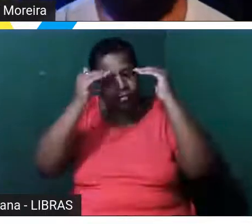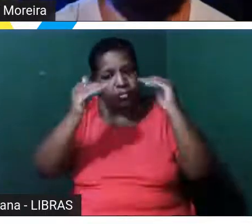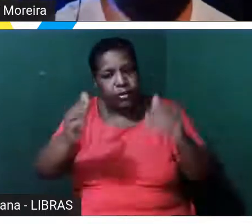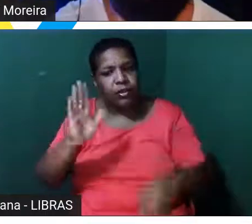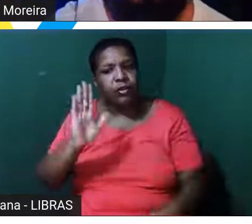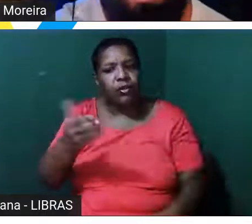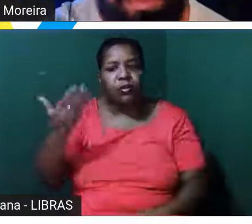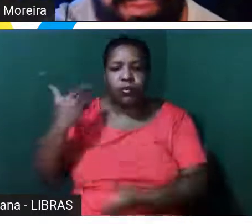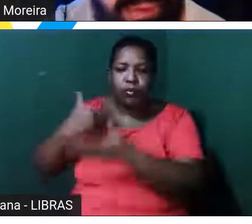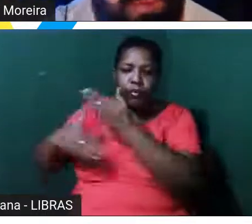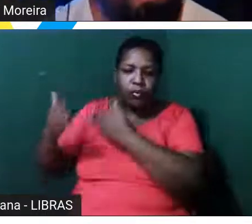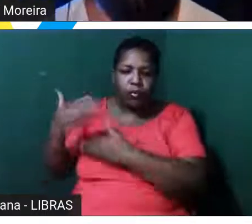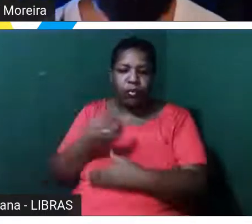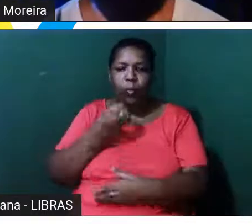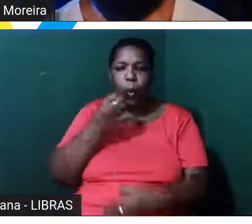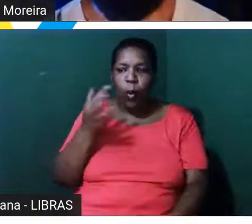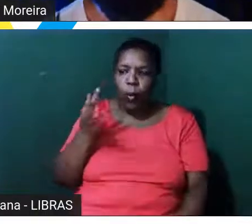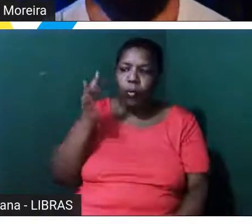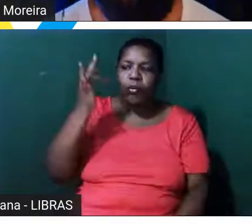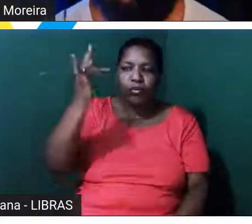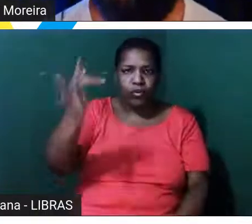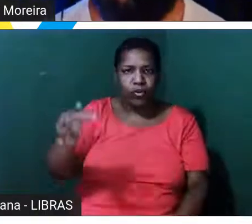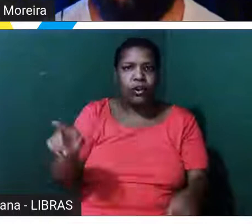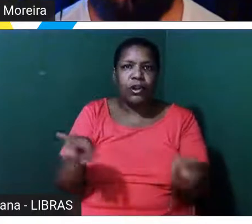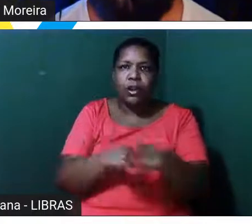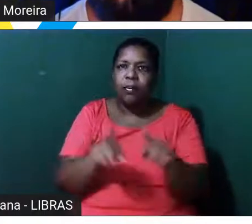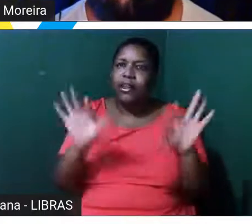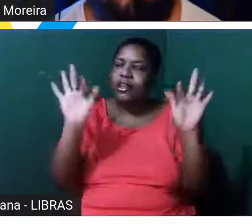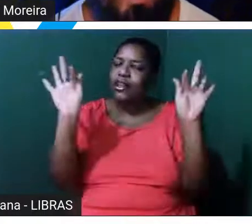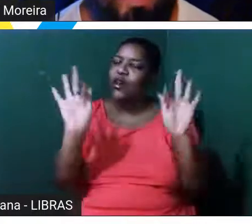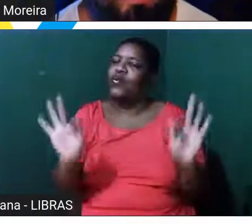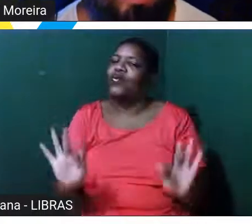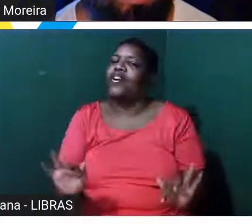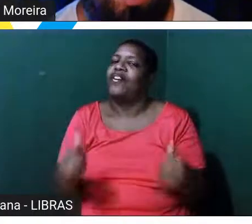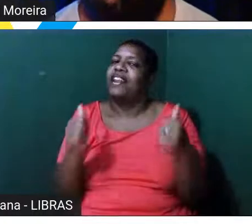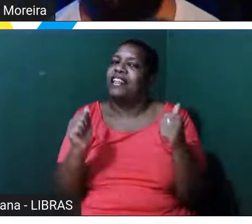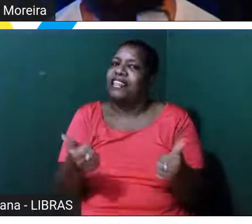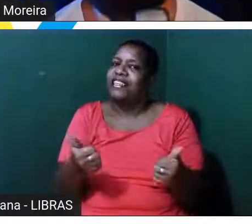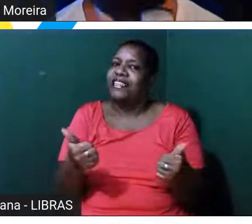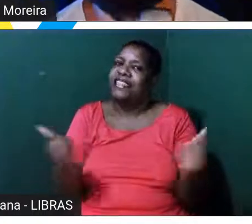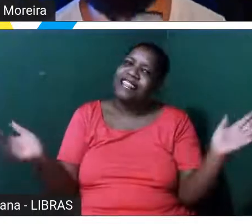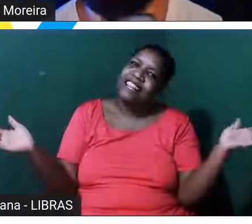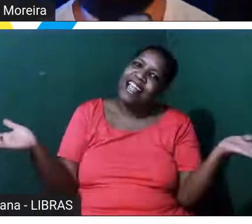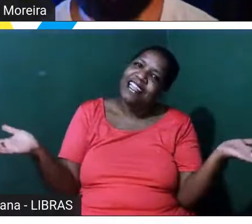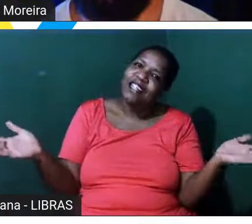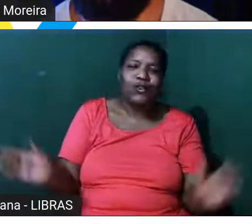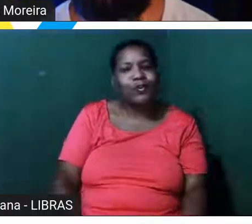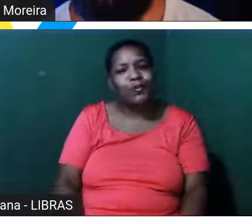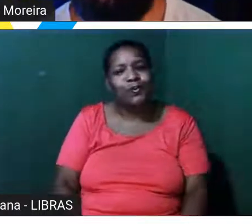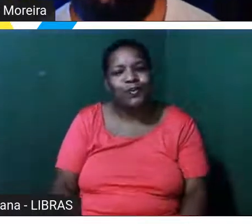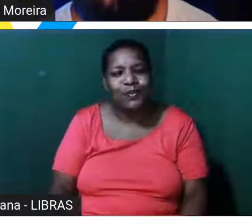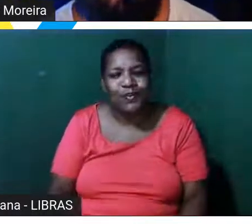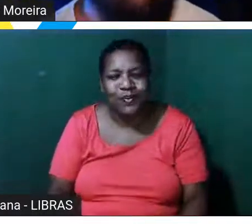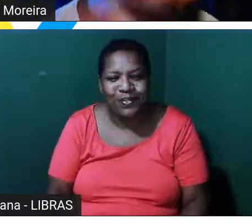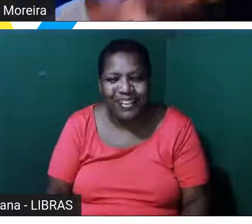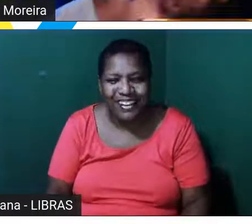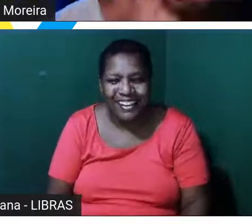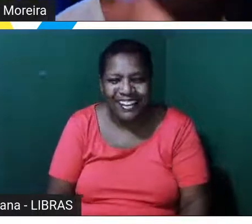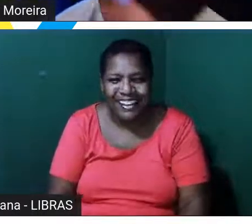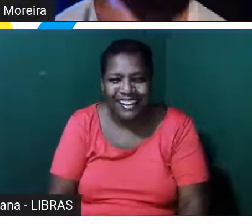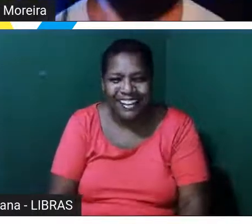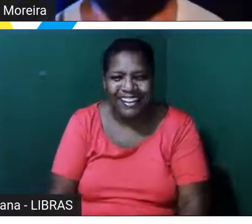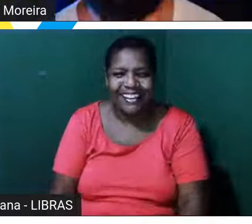que já foi feito atrás e vai ficar bom para o futuro e todo mundo ficar feliz é isso aí Leonardo oi